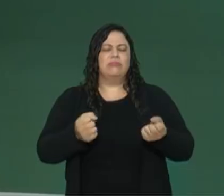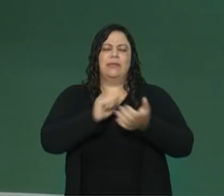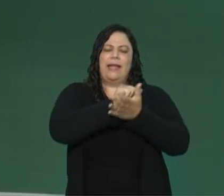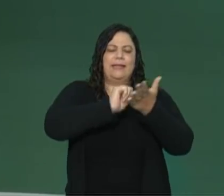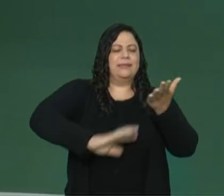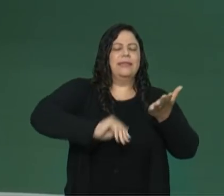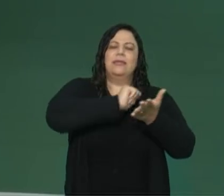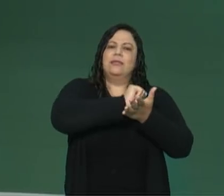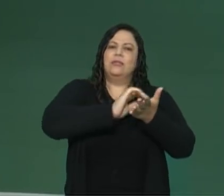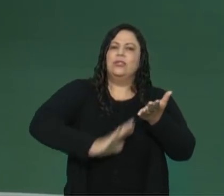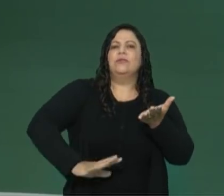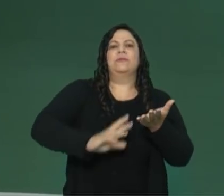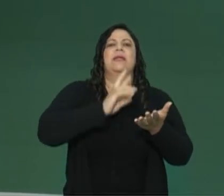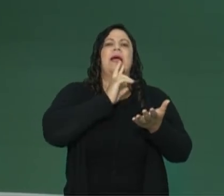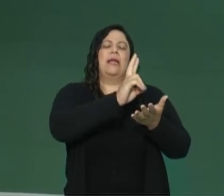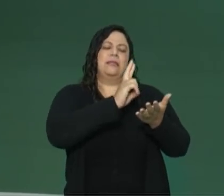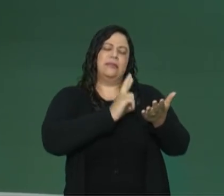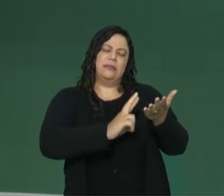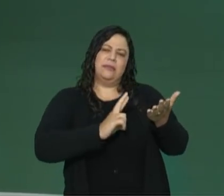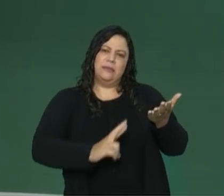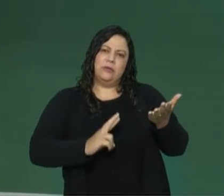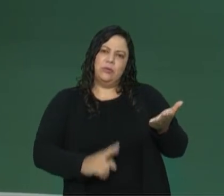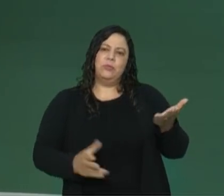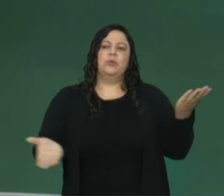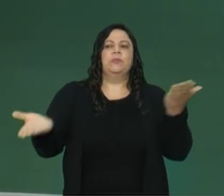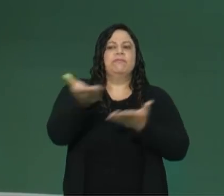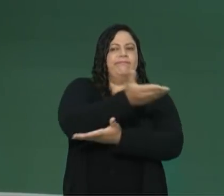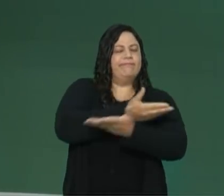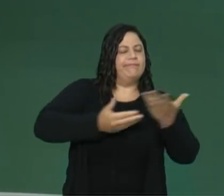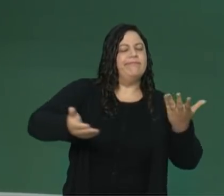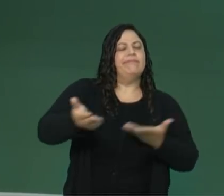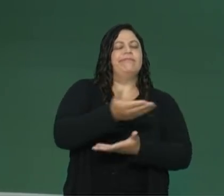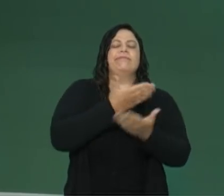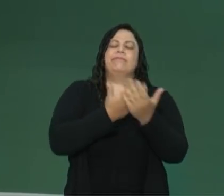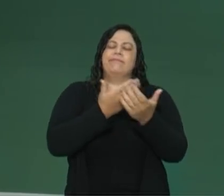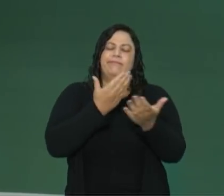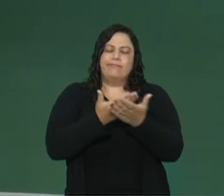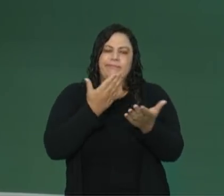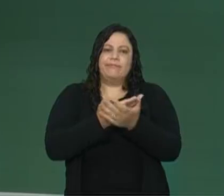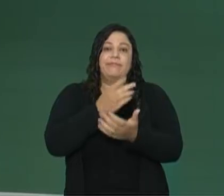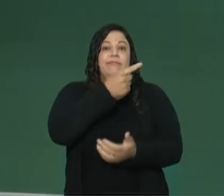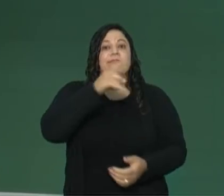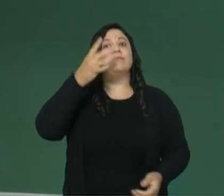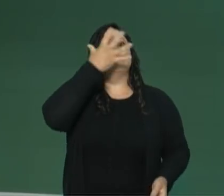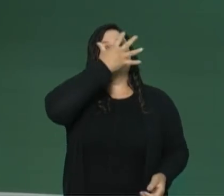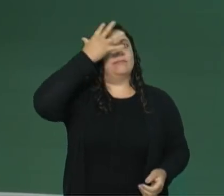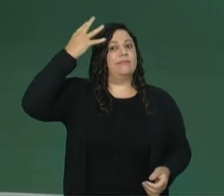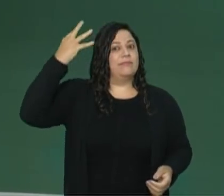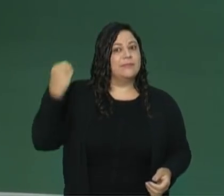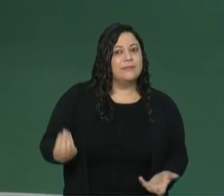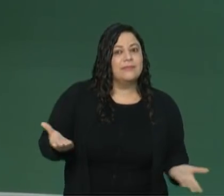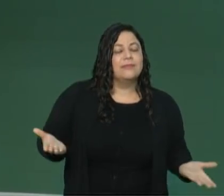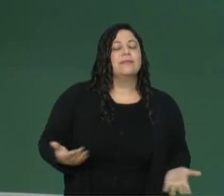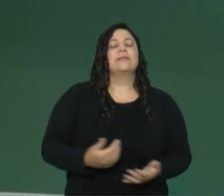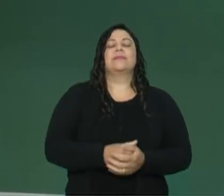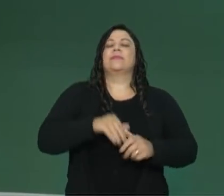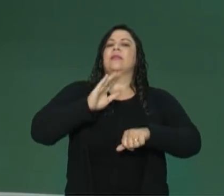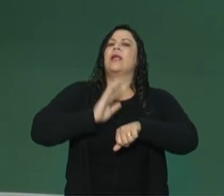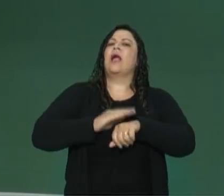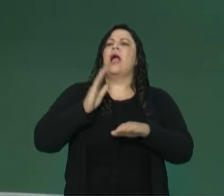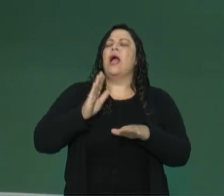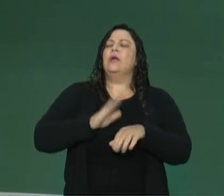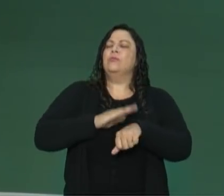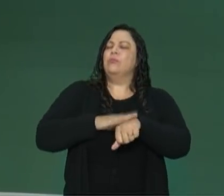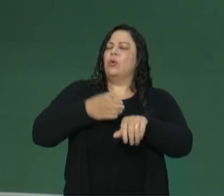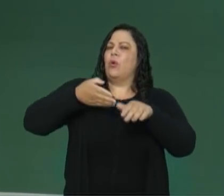as atividades, participando da aula. Não deixe de fazer isso, né? Você cria um hábito, né? E quando a gente cria